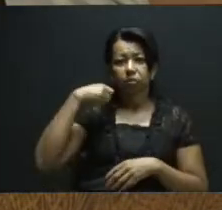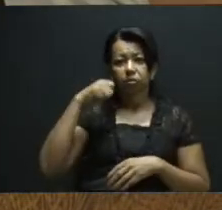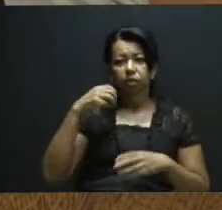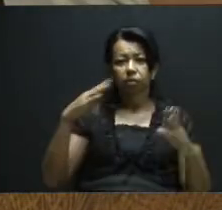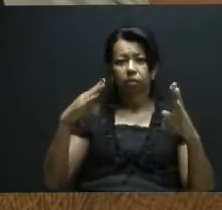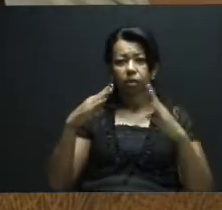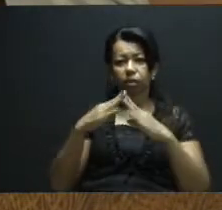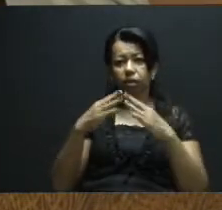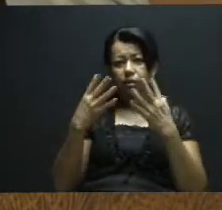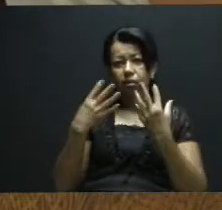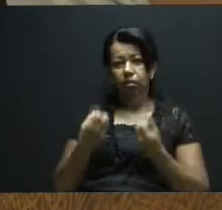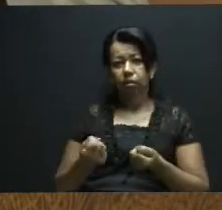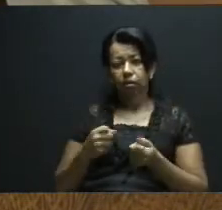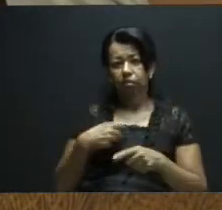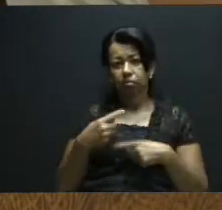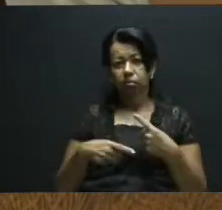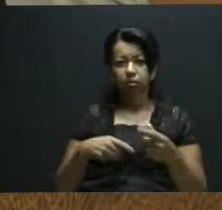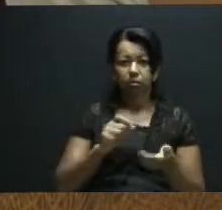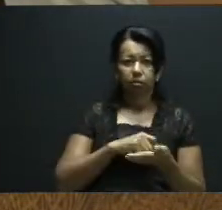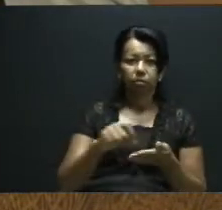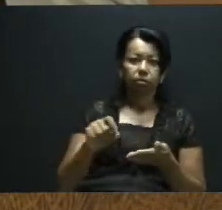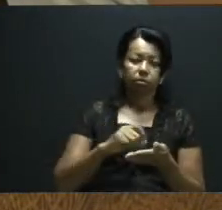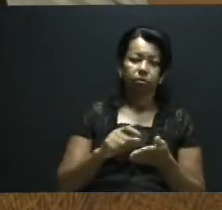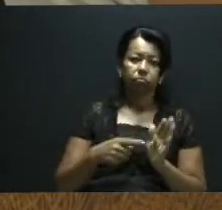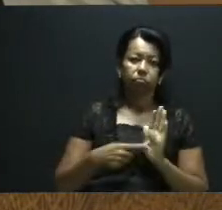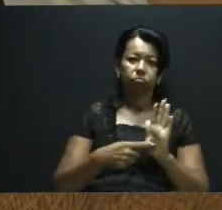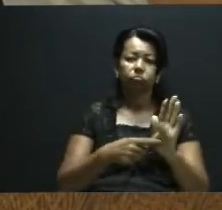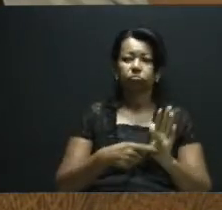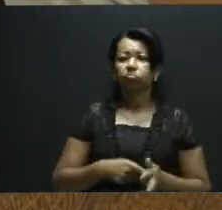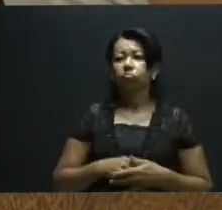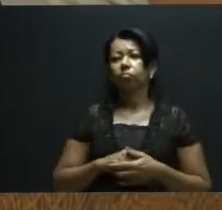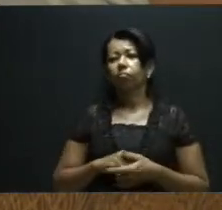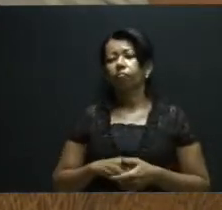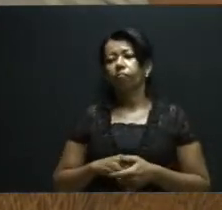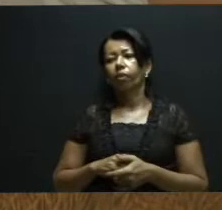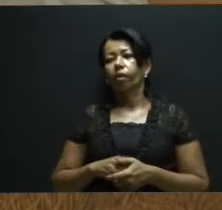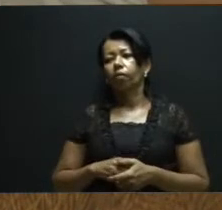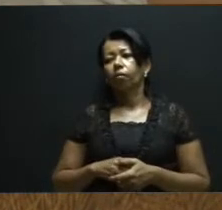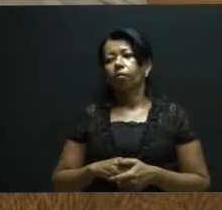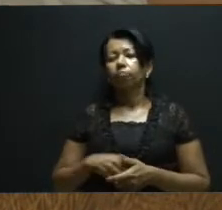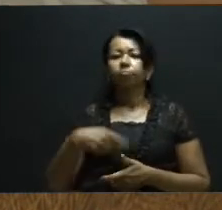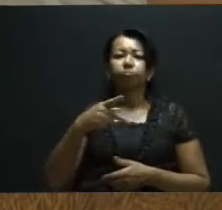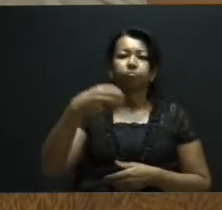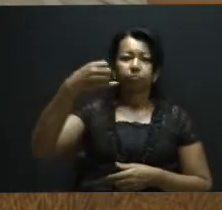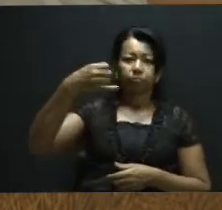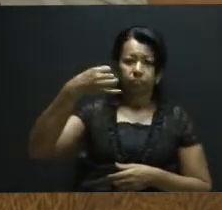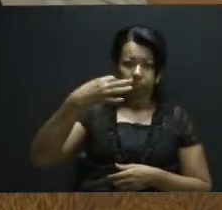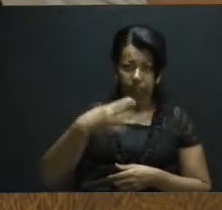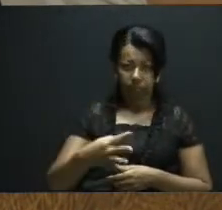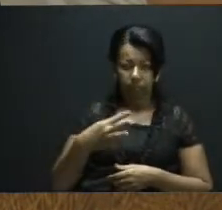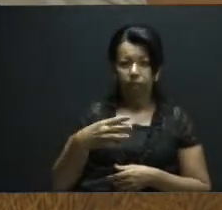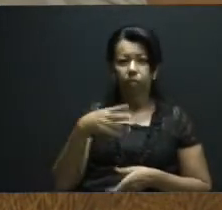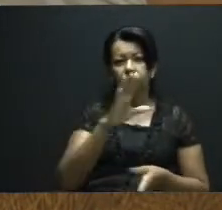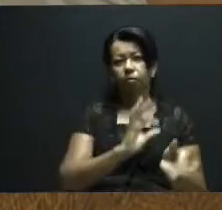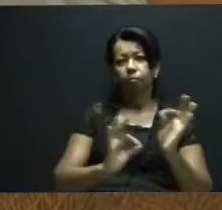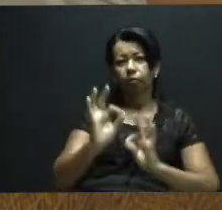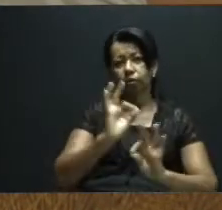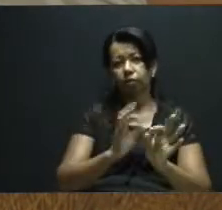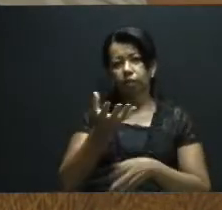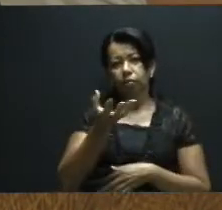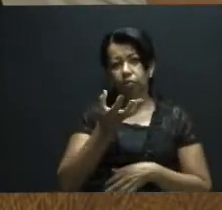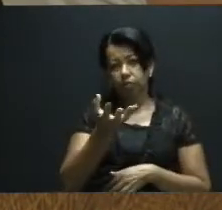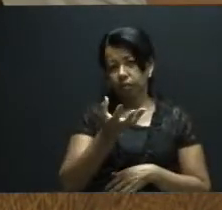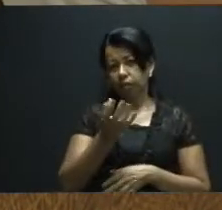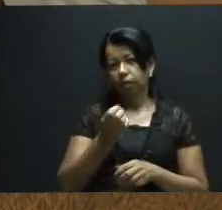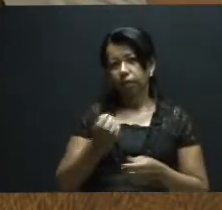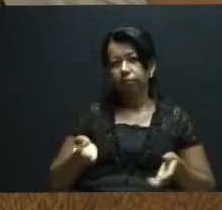que acatamos ea seguir transcrevemos em suas justificativas o projeto visa e